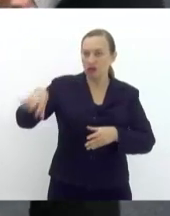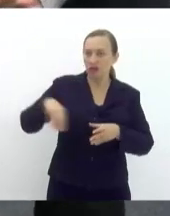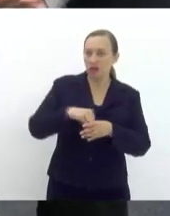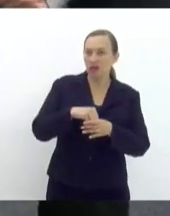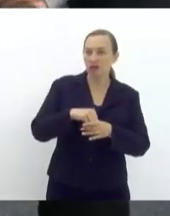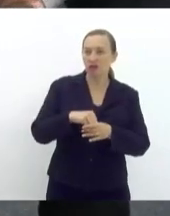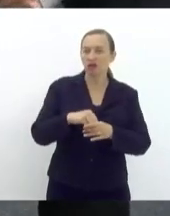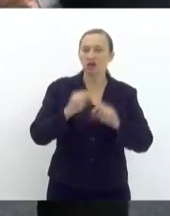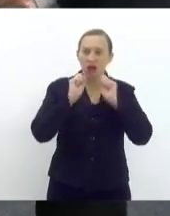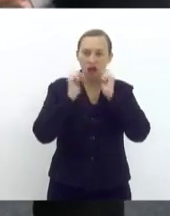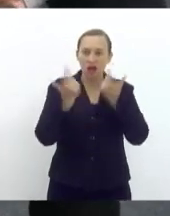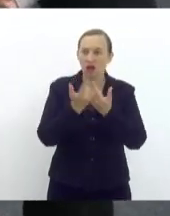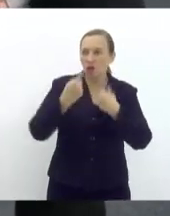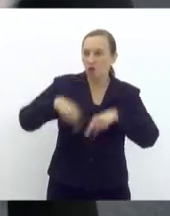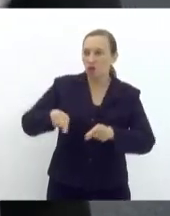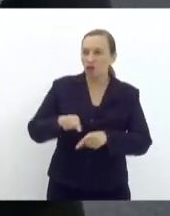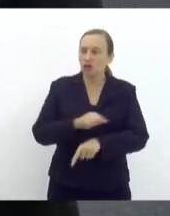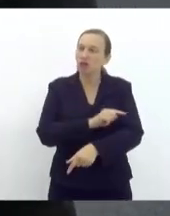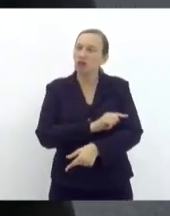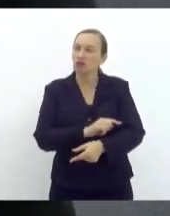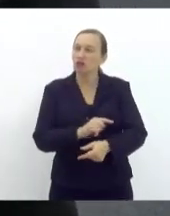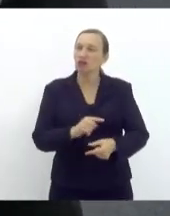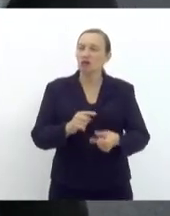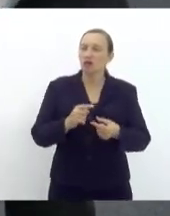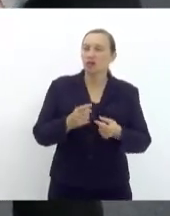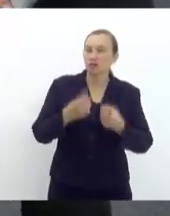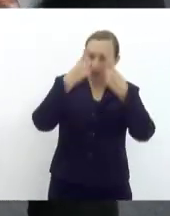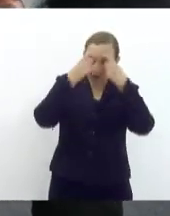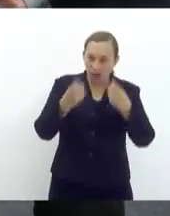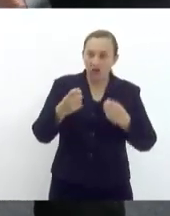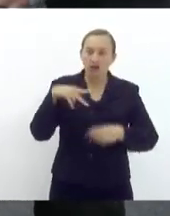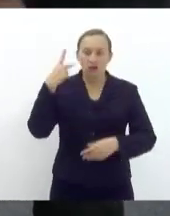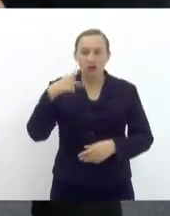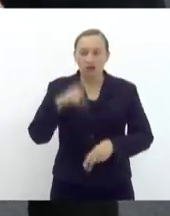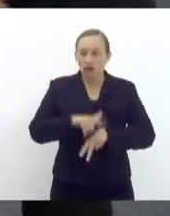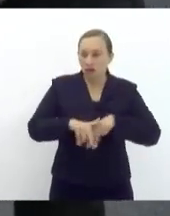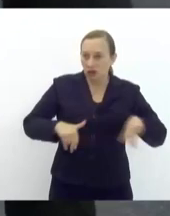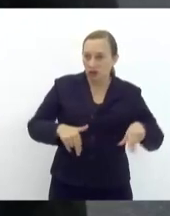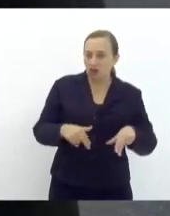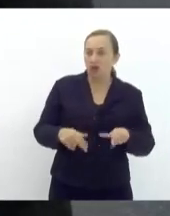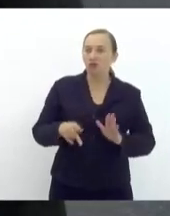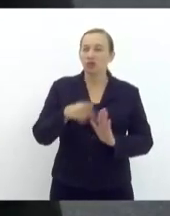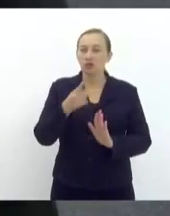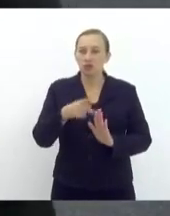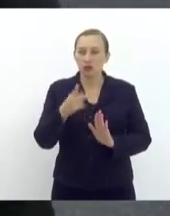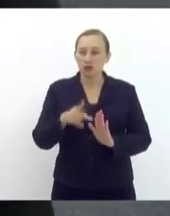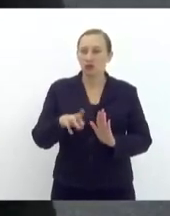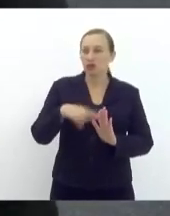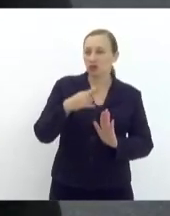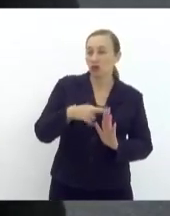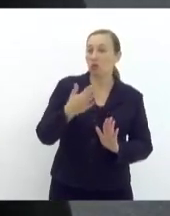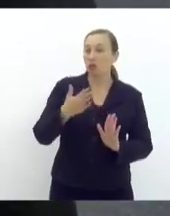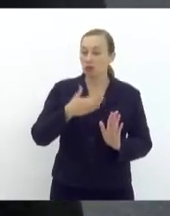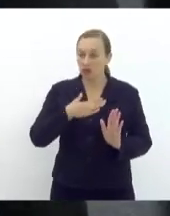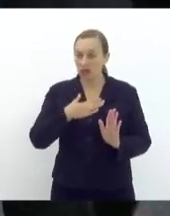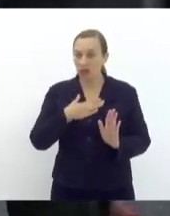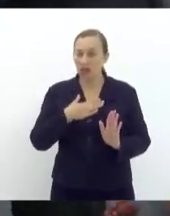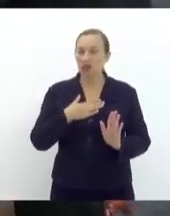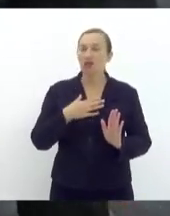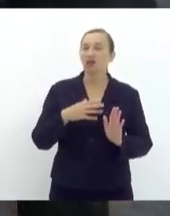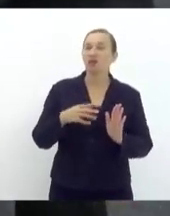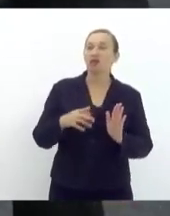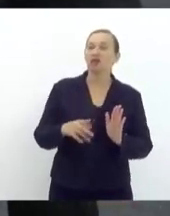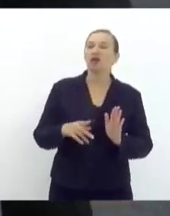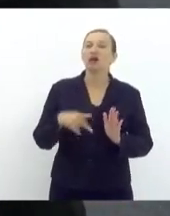contra violência política de gênero Inclusive tem um projeto de resolução de minha autoria reconhecendo a violência política